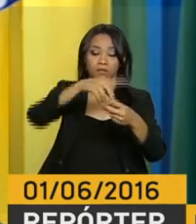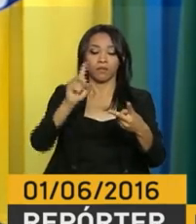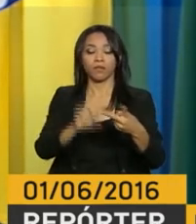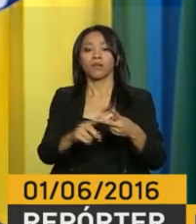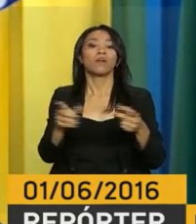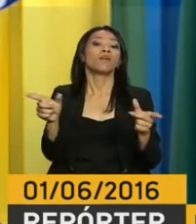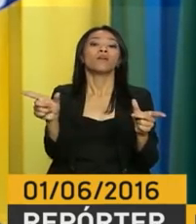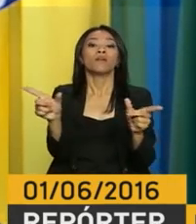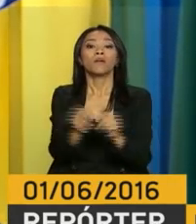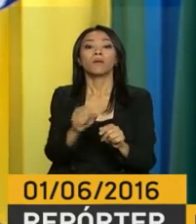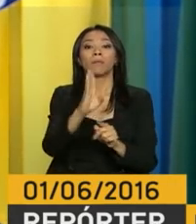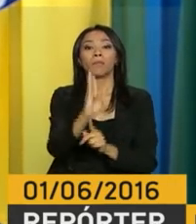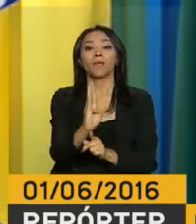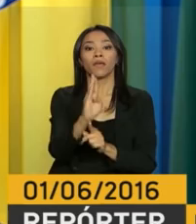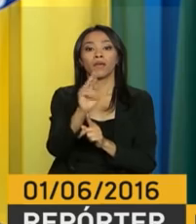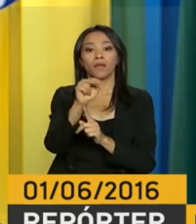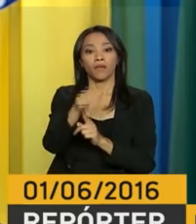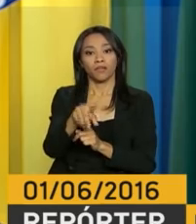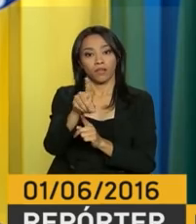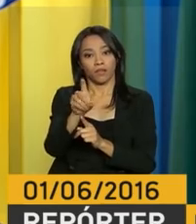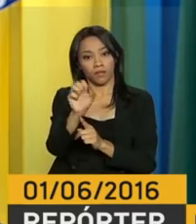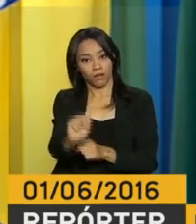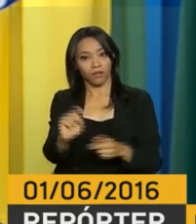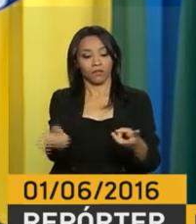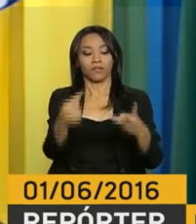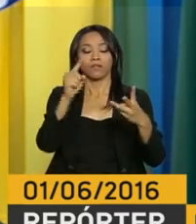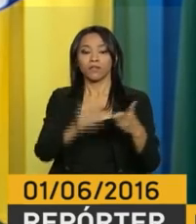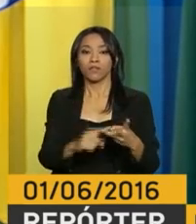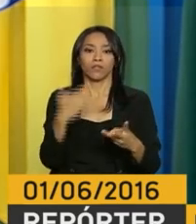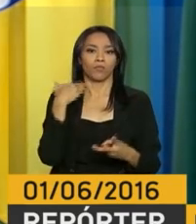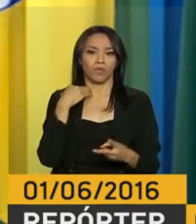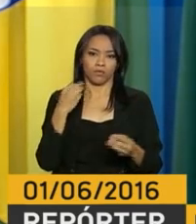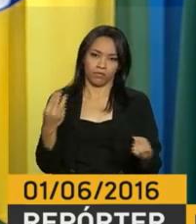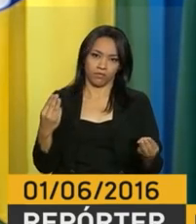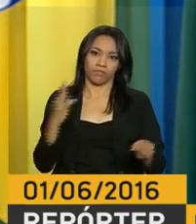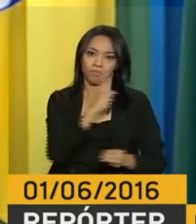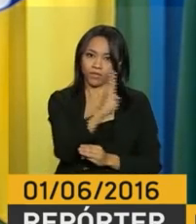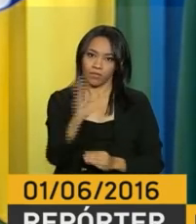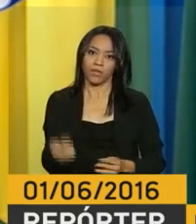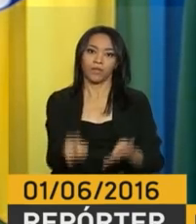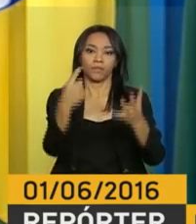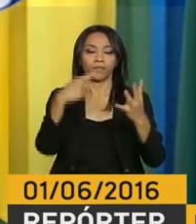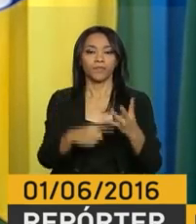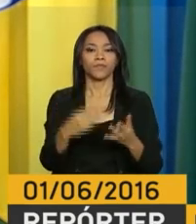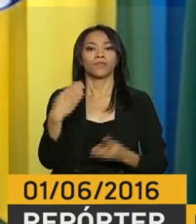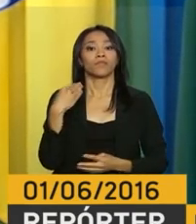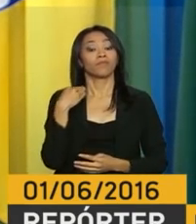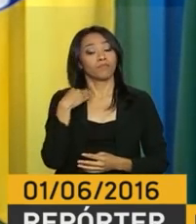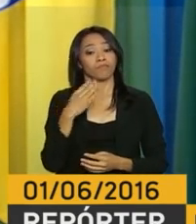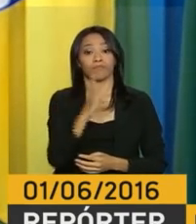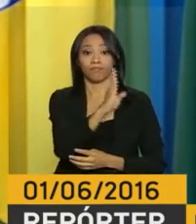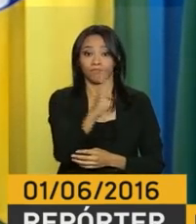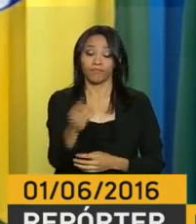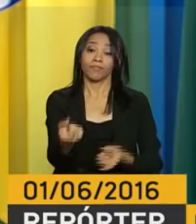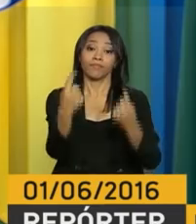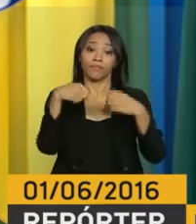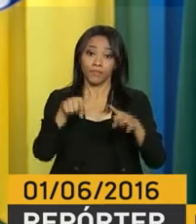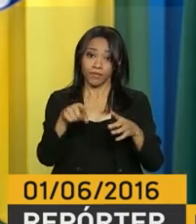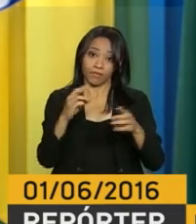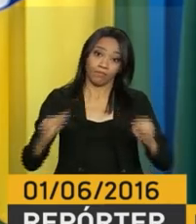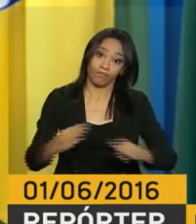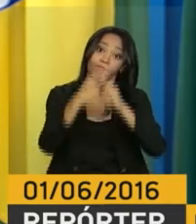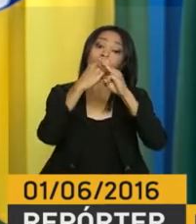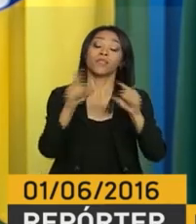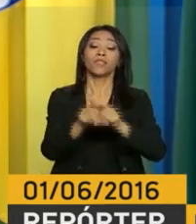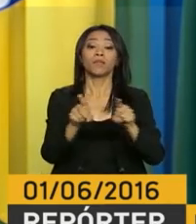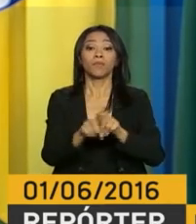BNDS do Banco do Brasil da Caixa Econômica Federal e do ipia e devo registrar